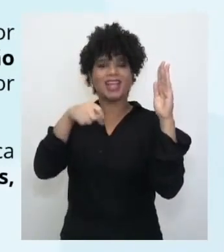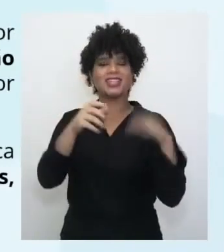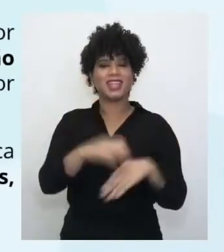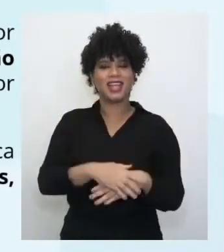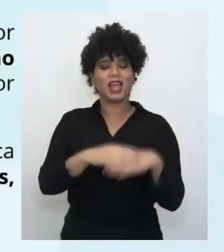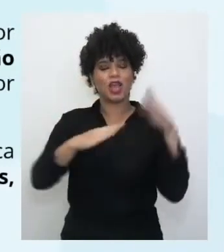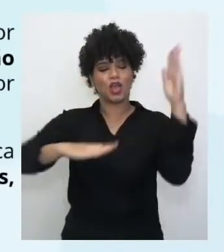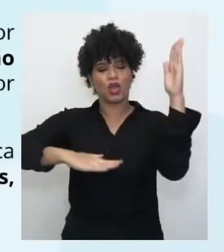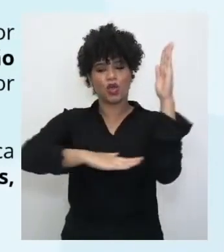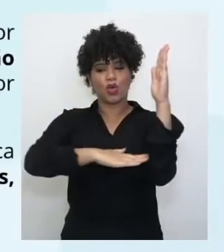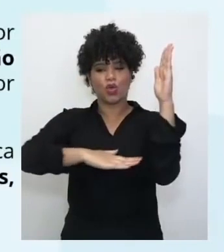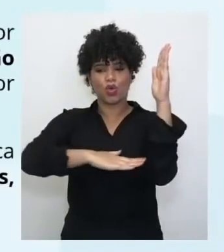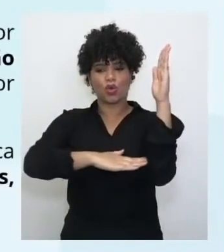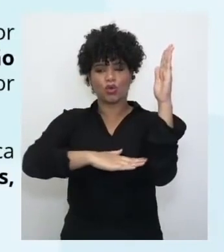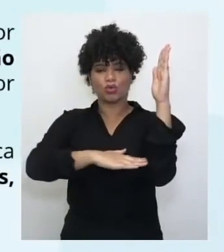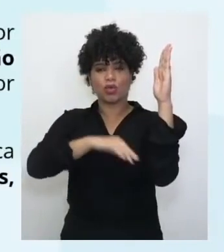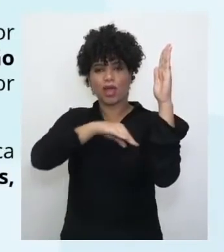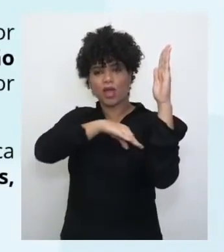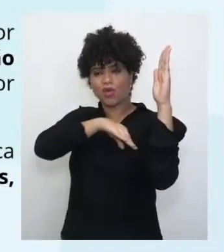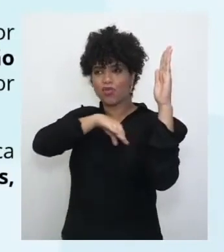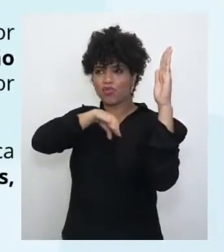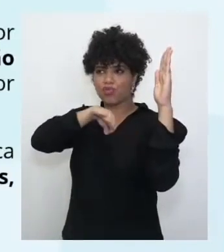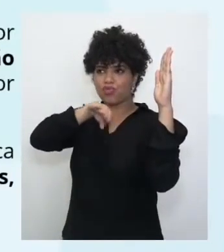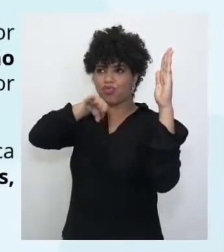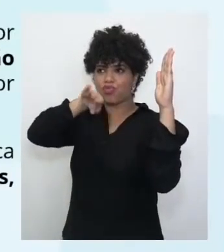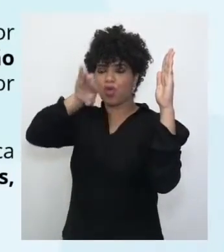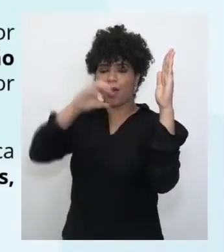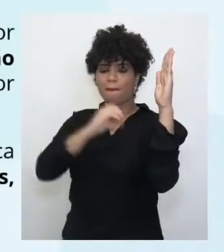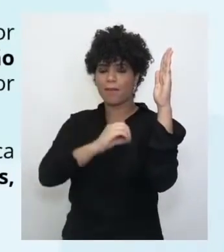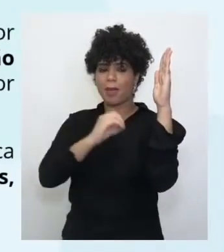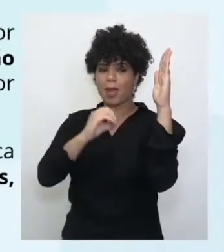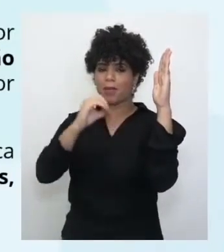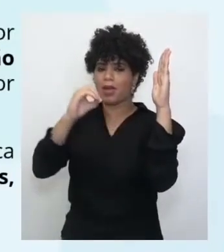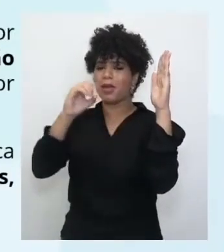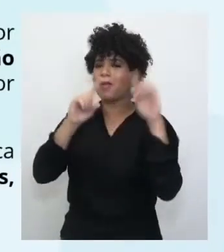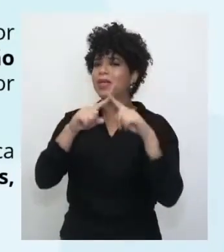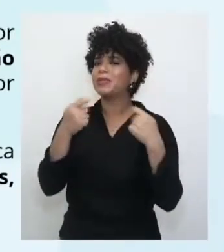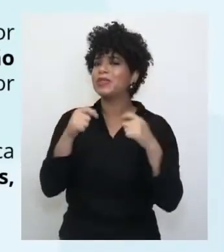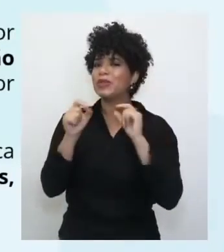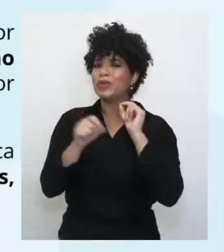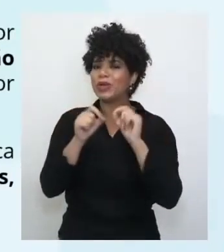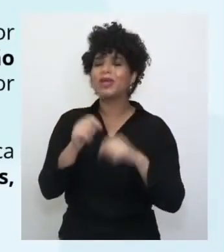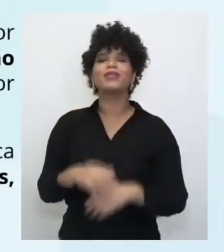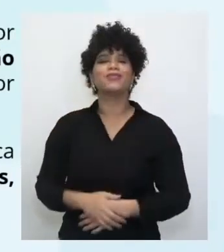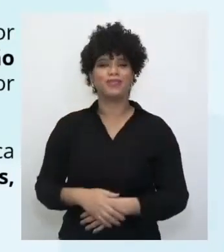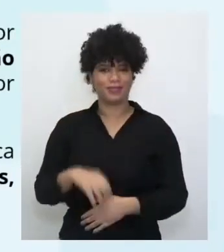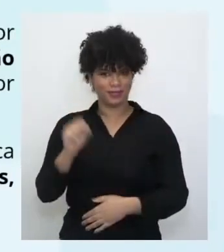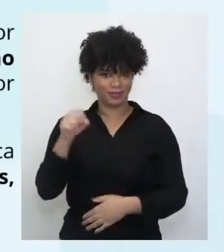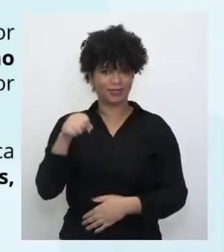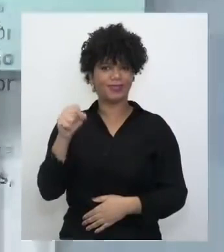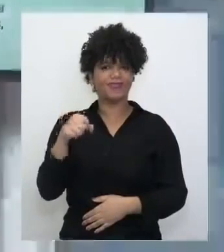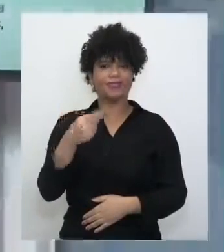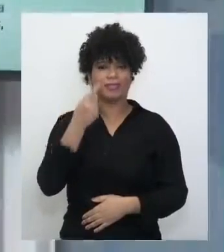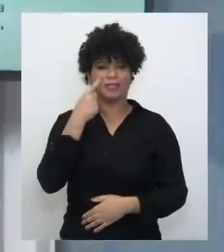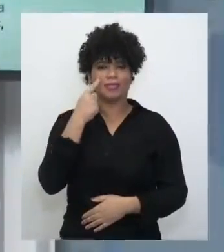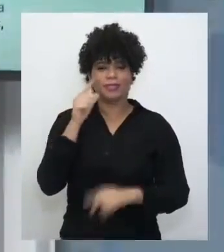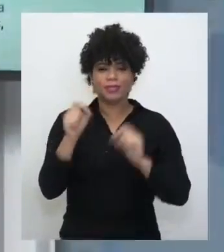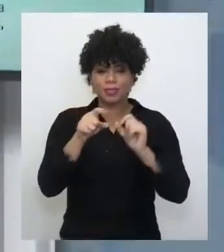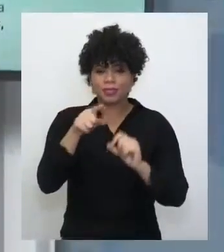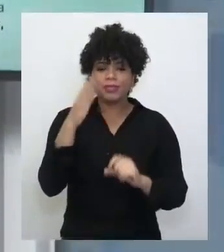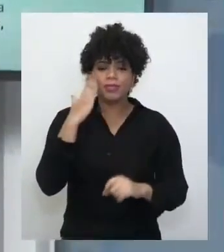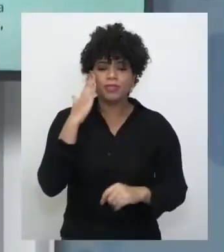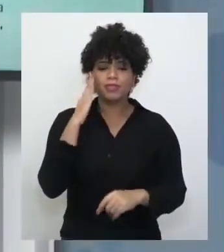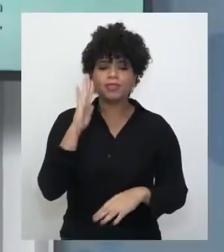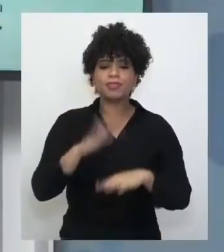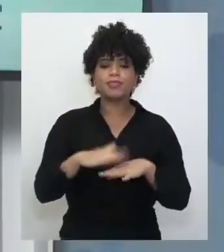plano cartesiano. E para esses pontos estarem alinhados, tem que acontecer alguma coisa, não tem? Tem. Que coisa é essa? Então, para você saber